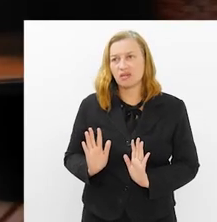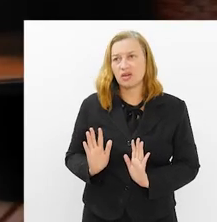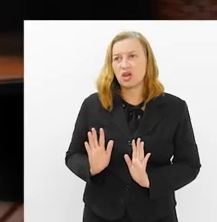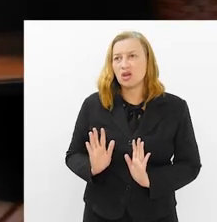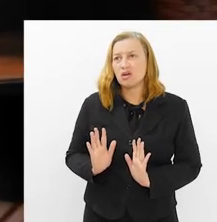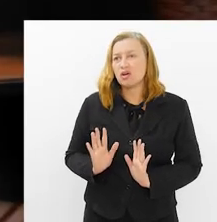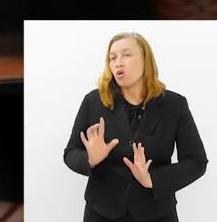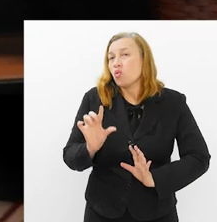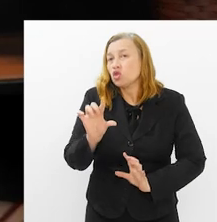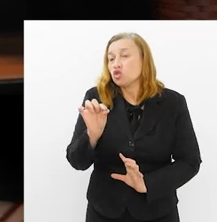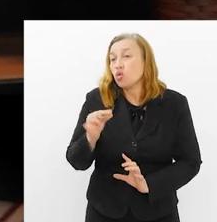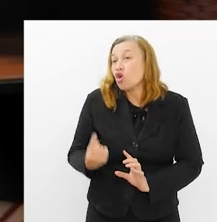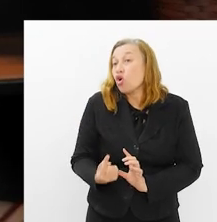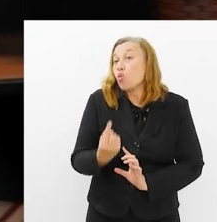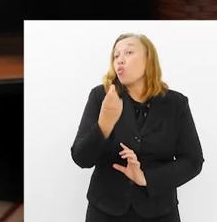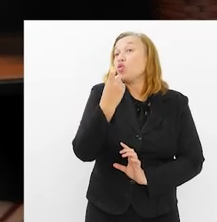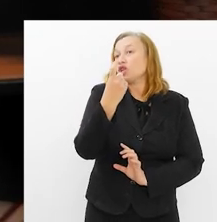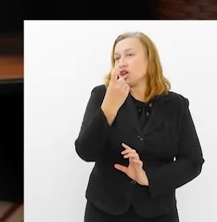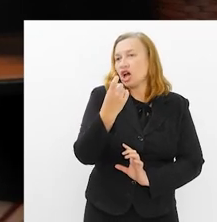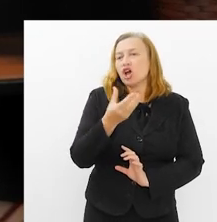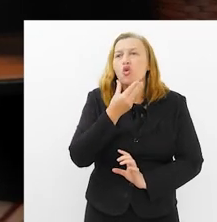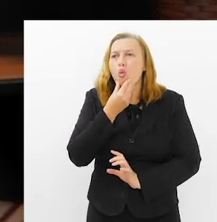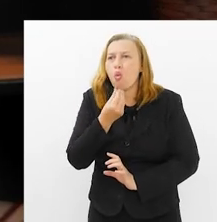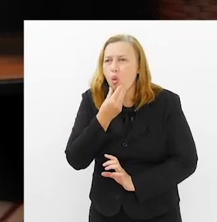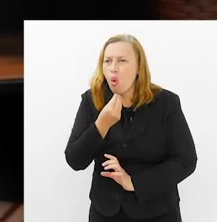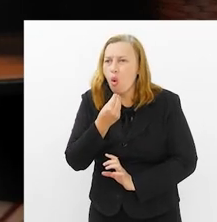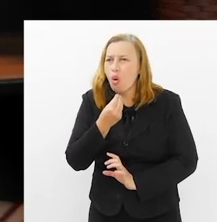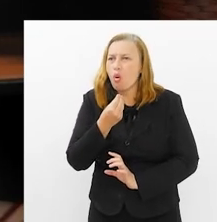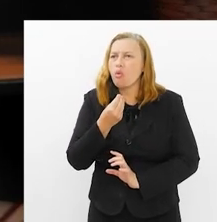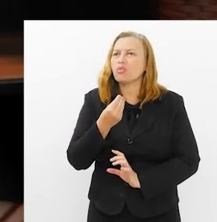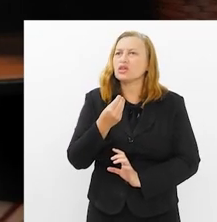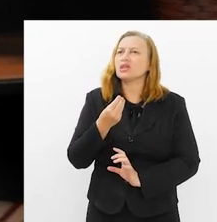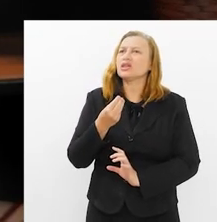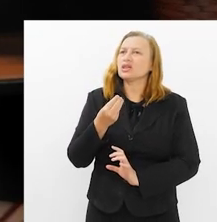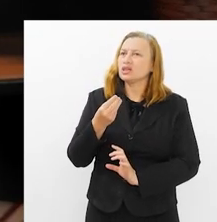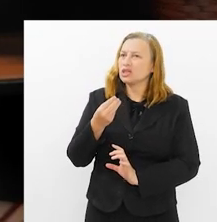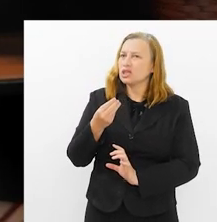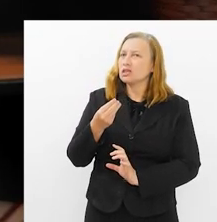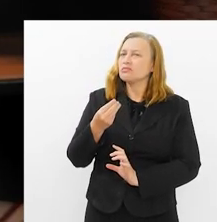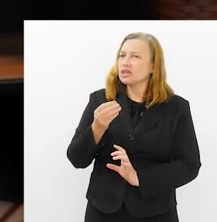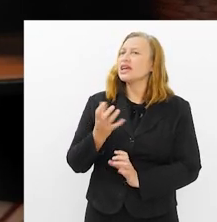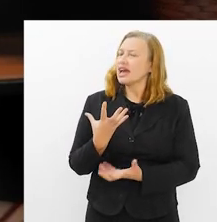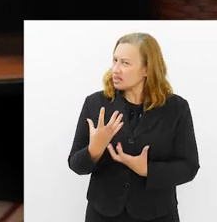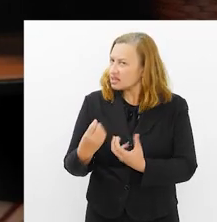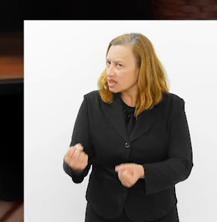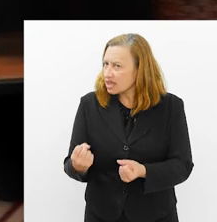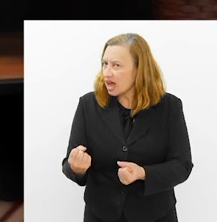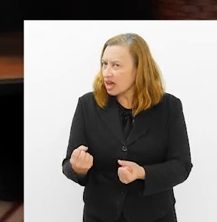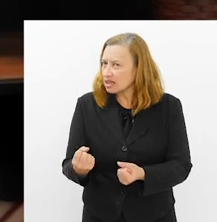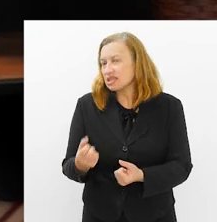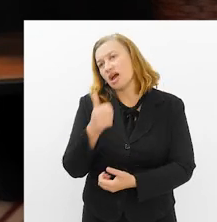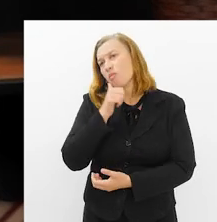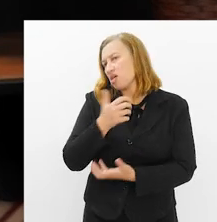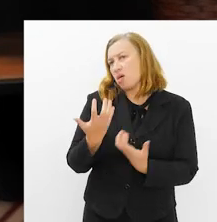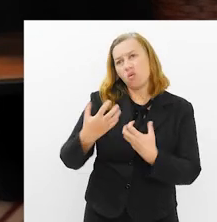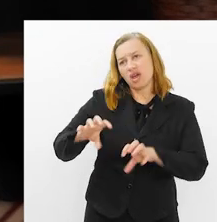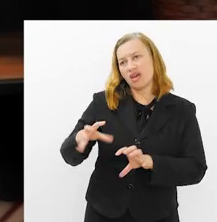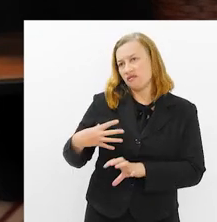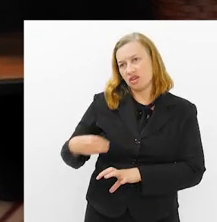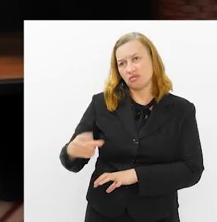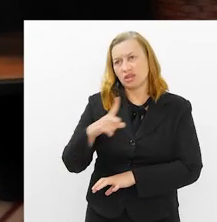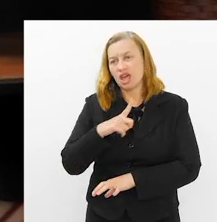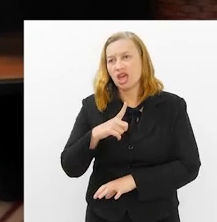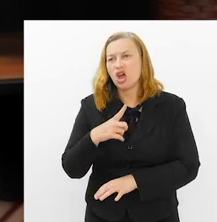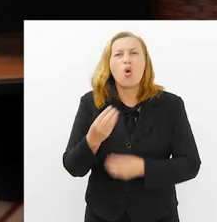condição única. E o marido, o homem, tem que ser sinalizado caso a mulher não queira ter filho. Porque como se fosse